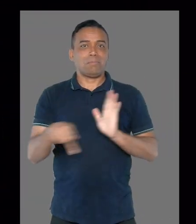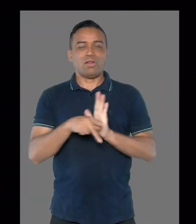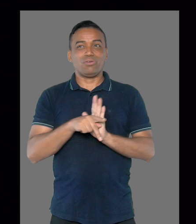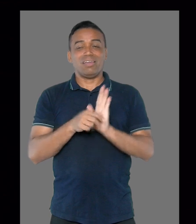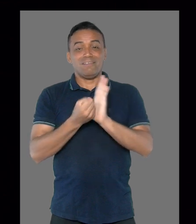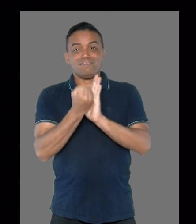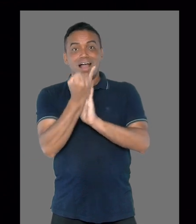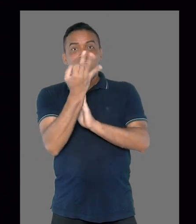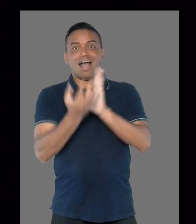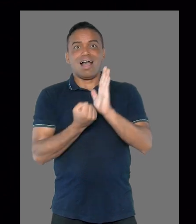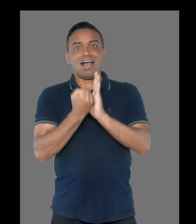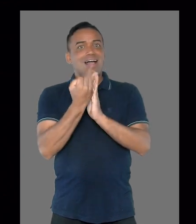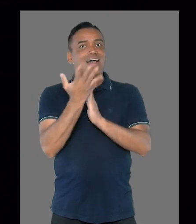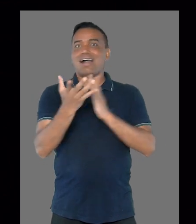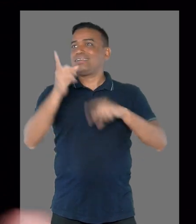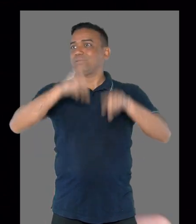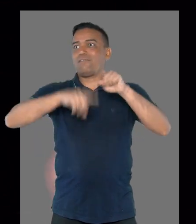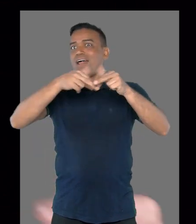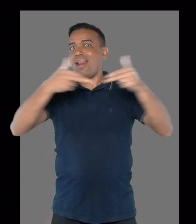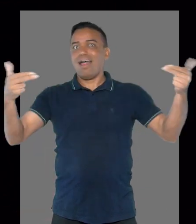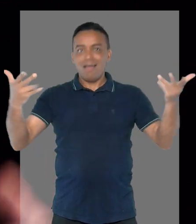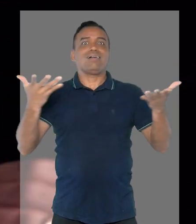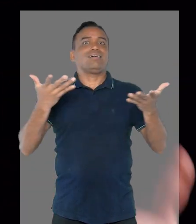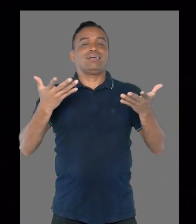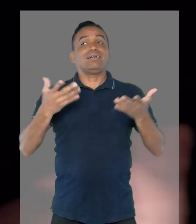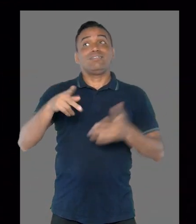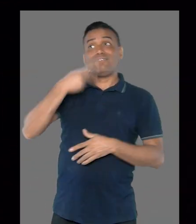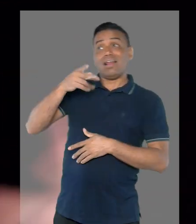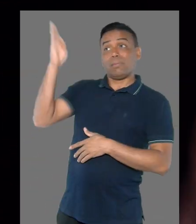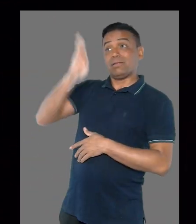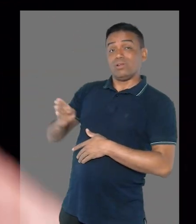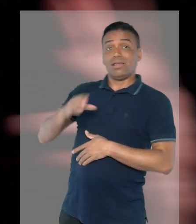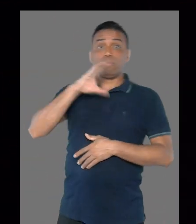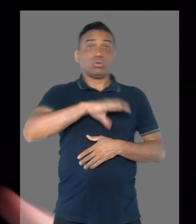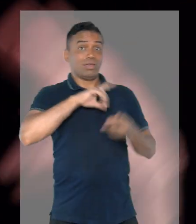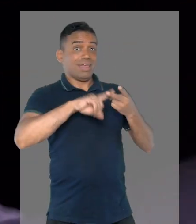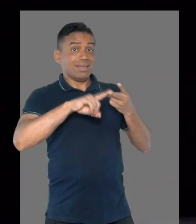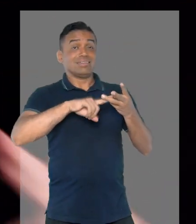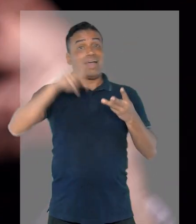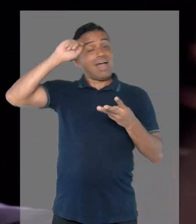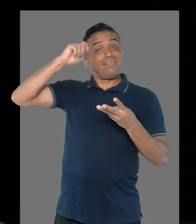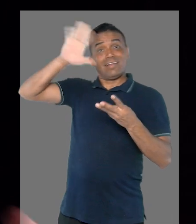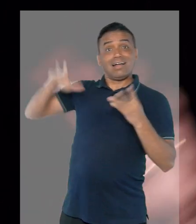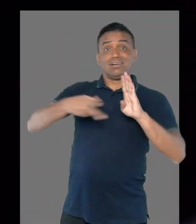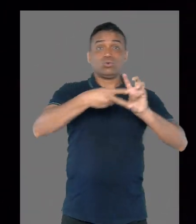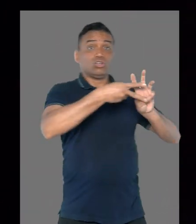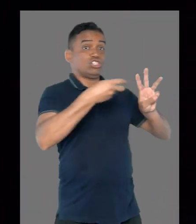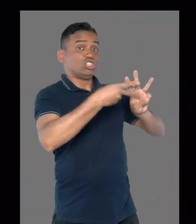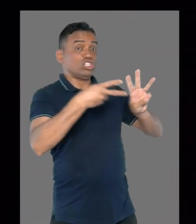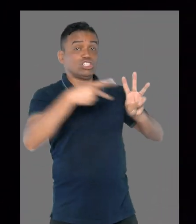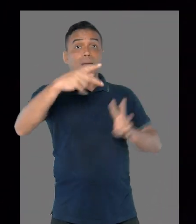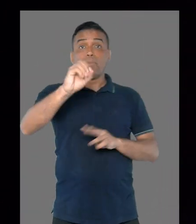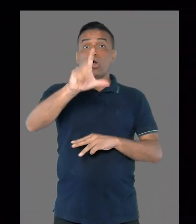de muitos elementos. Né? Ele se dizer brasileiro, português, africano, indígena e